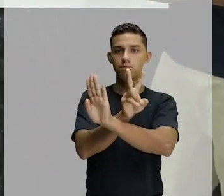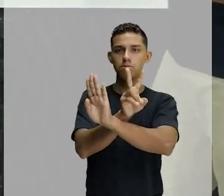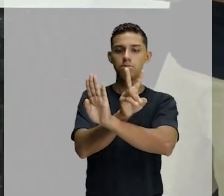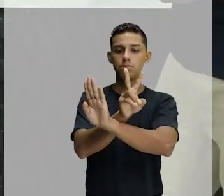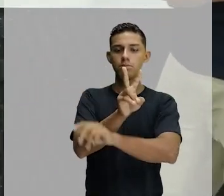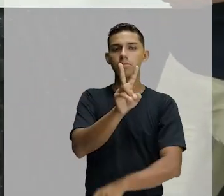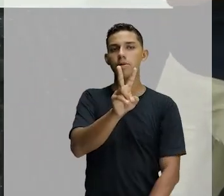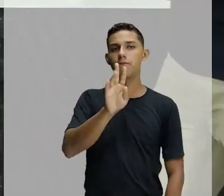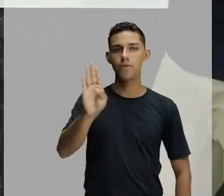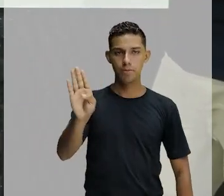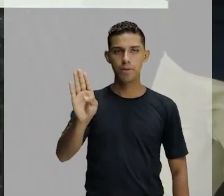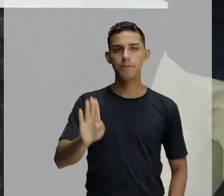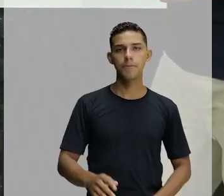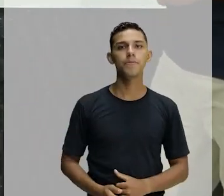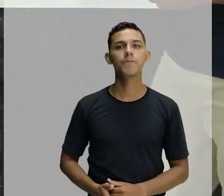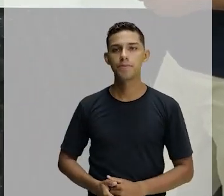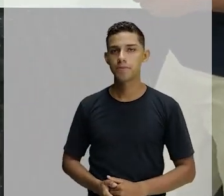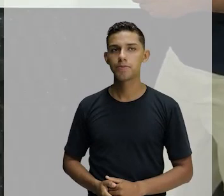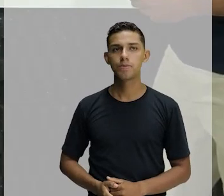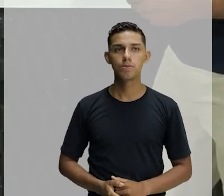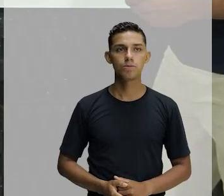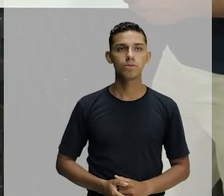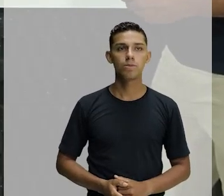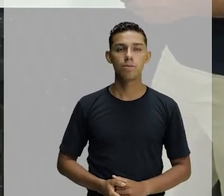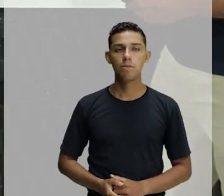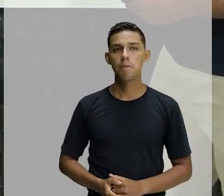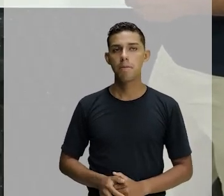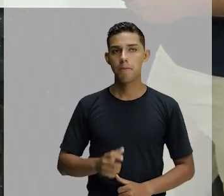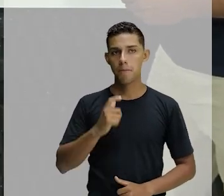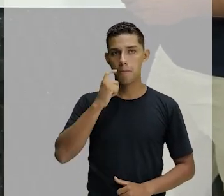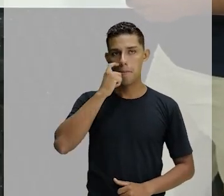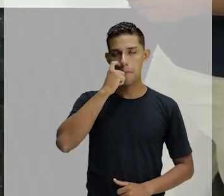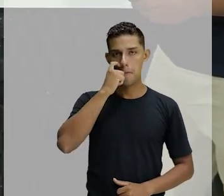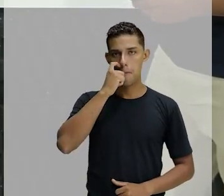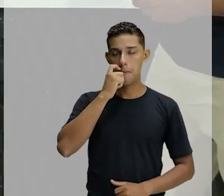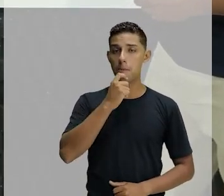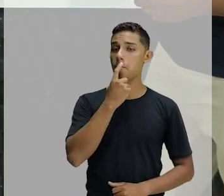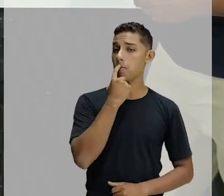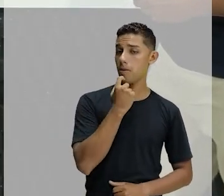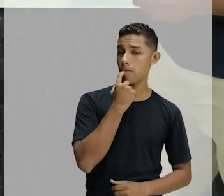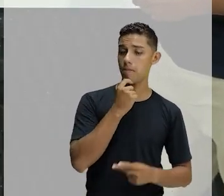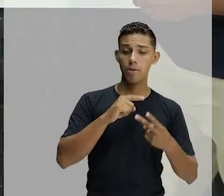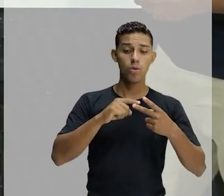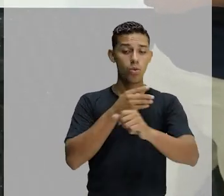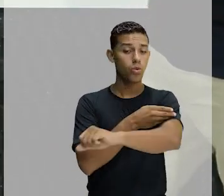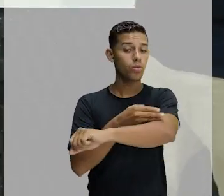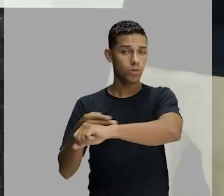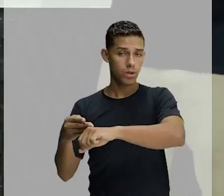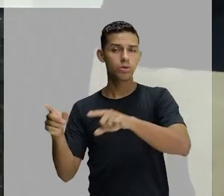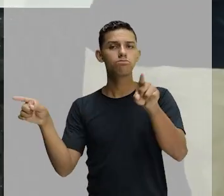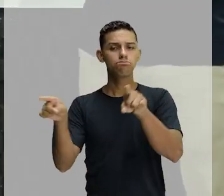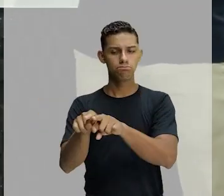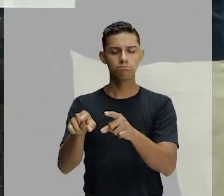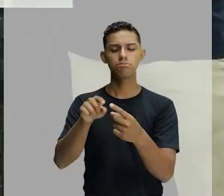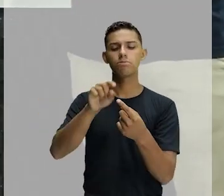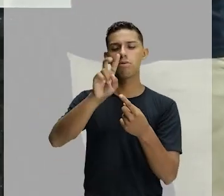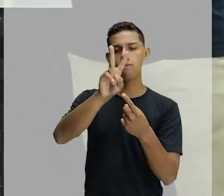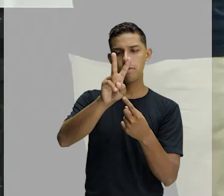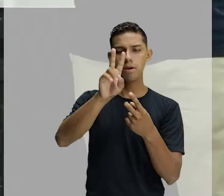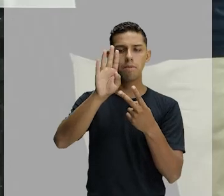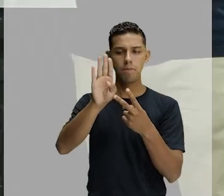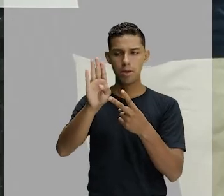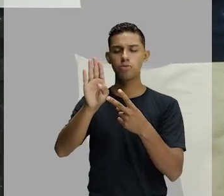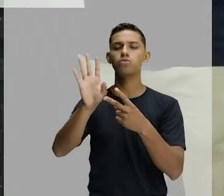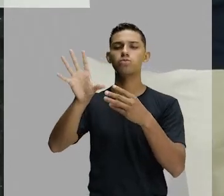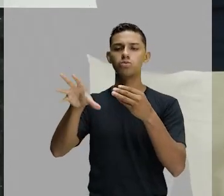V, vai ficar VB. E cada alelo, tanto o alelo V quanto o alelo B, eles vão